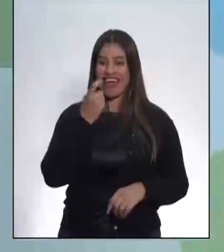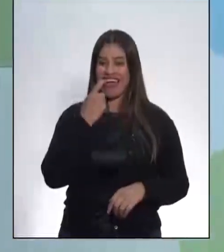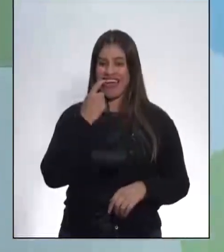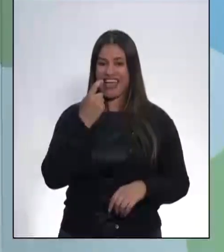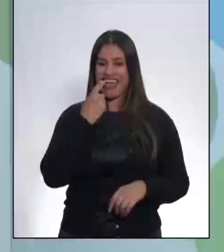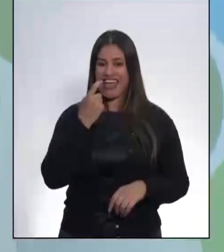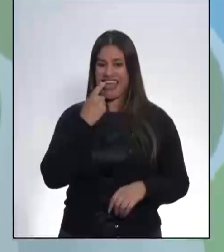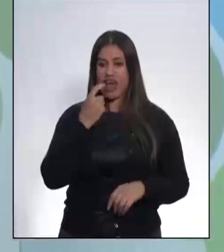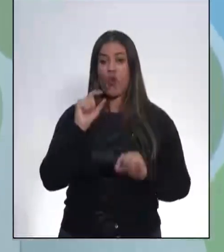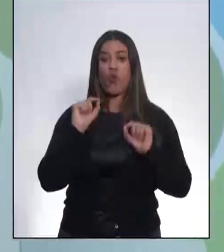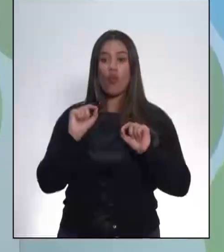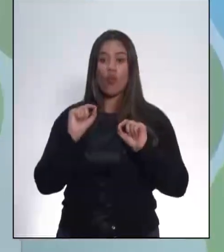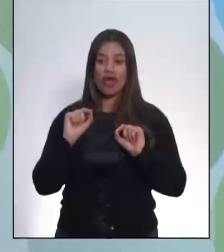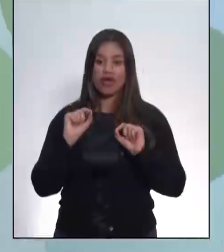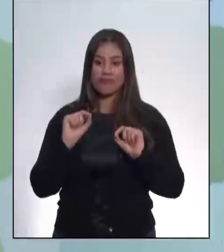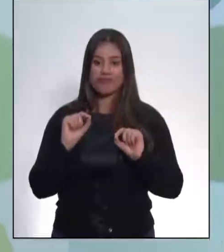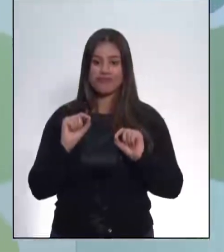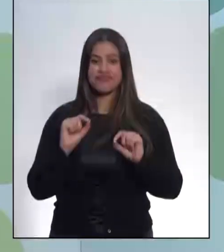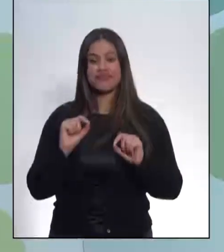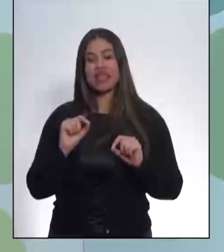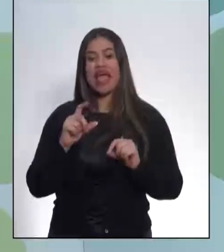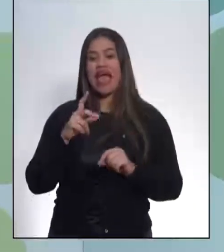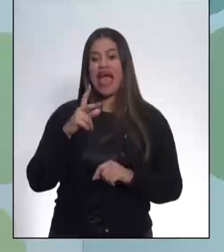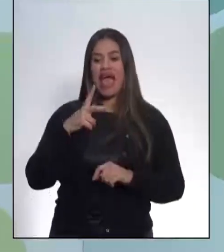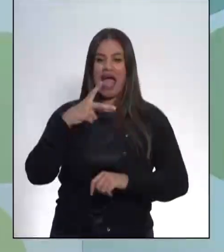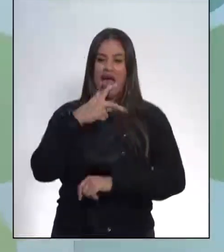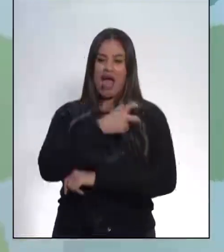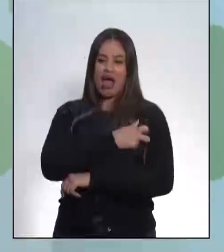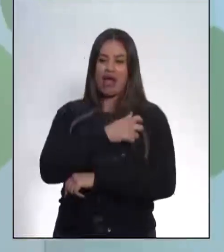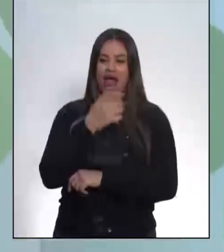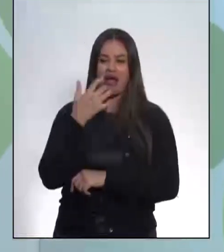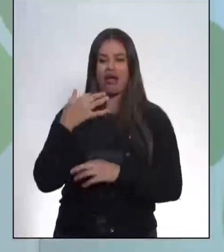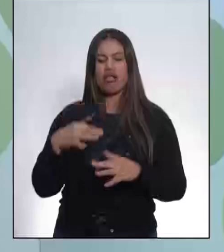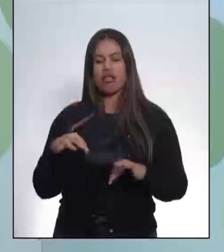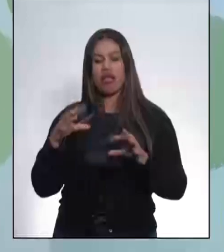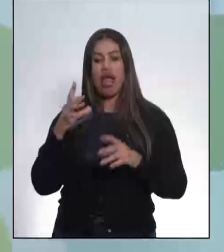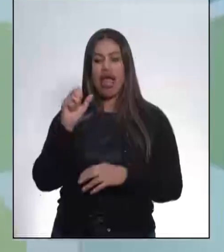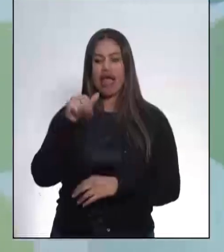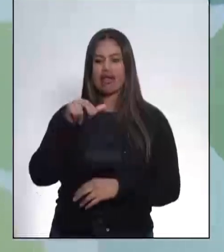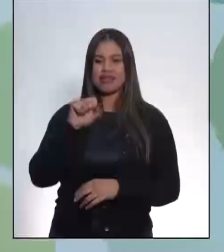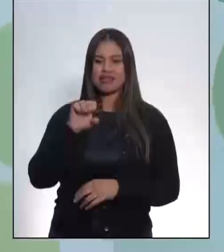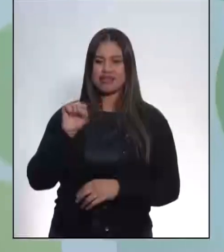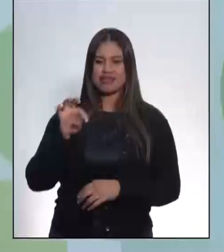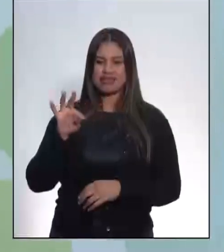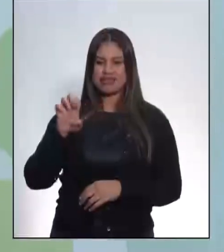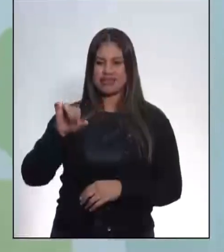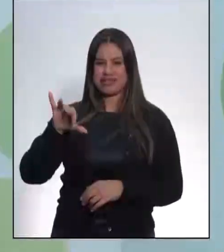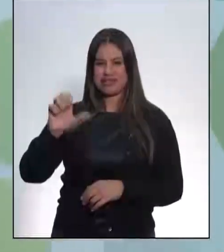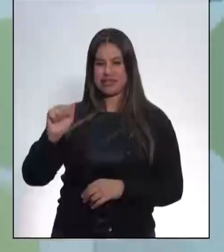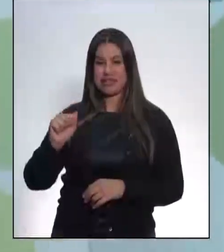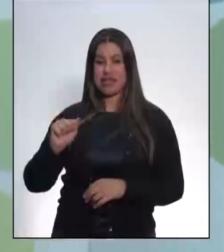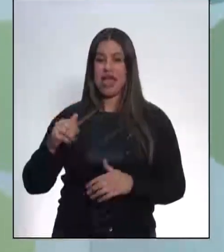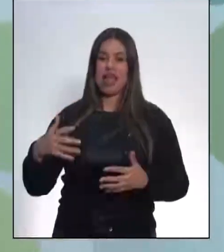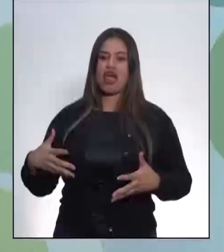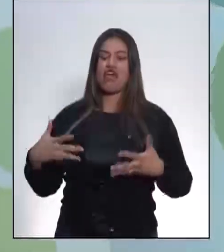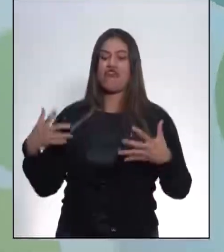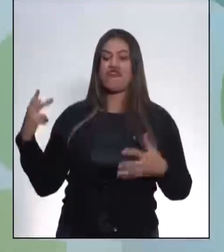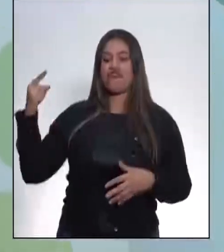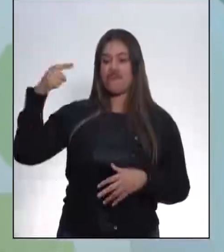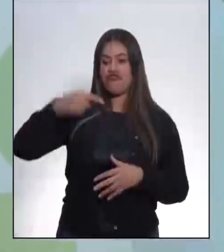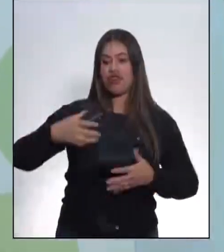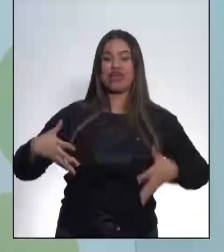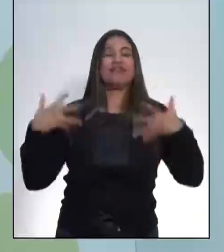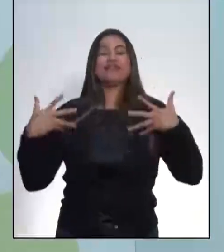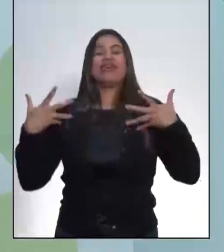semântico dentro da questão do dentista, anestesia. Tudo bem? E aí a questão é que ela vinha toda ensolarada, mas aí o marido vai agir e ela vai